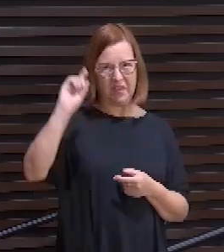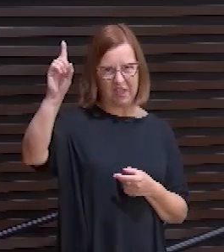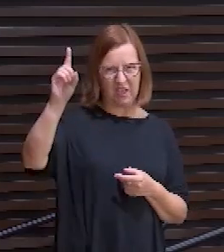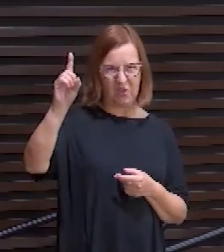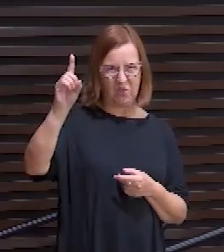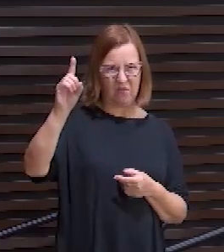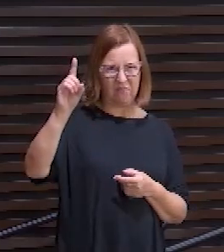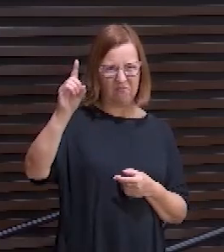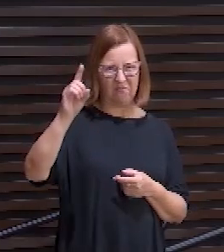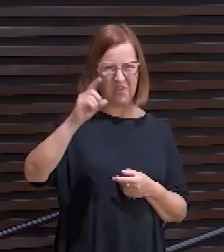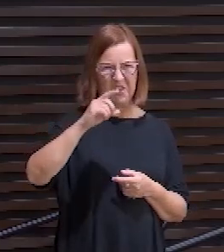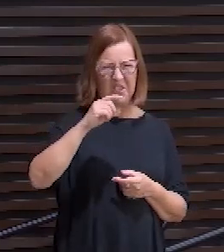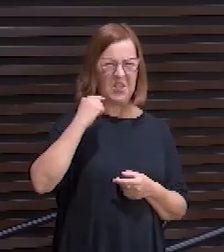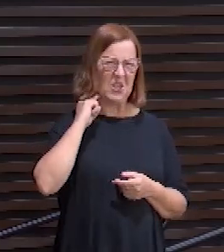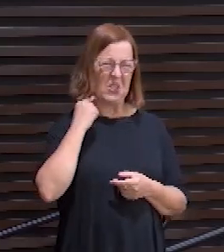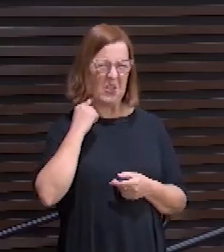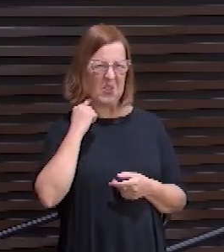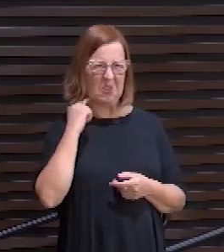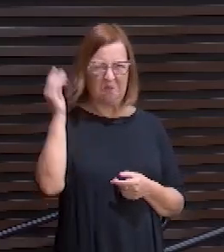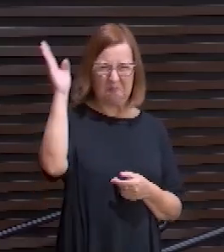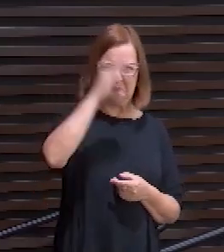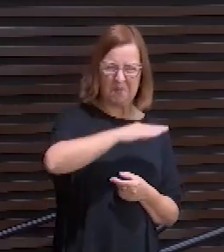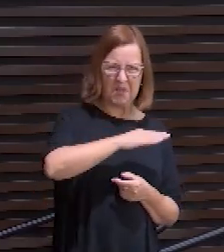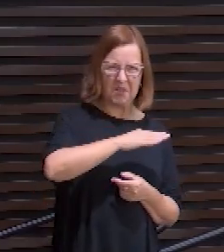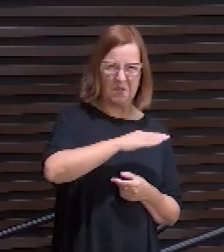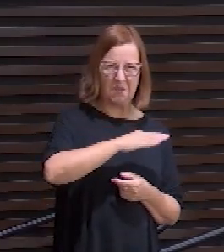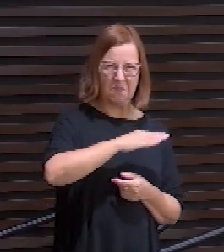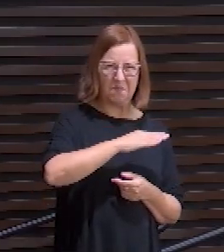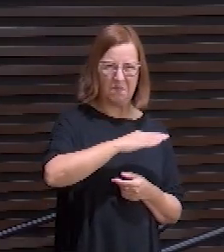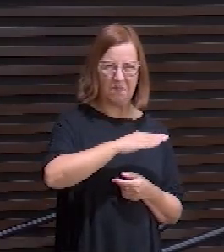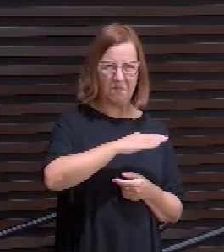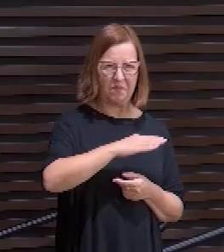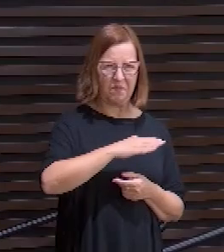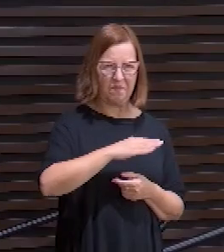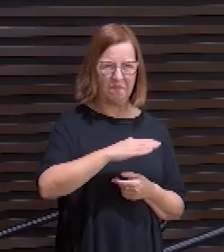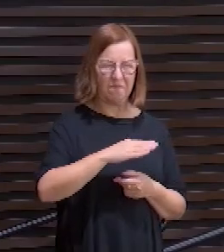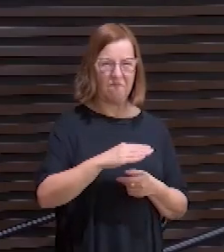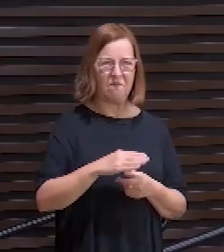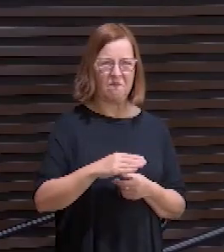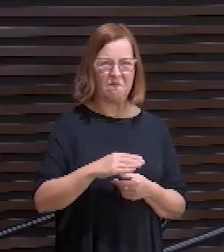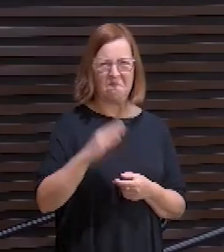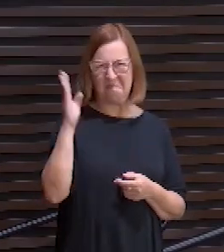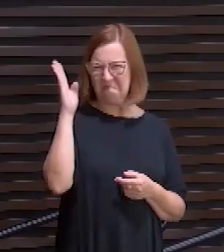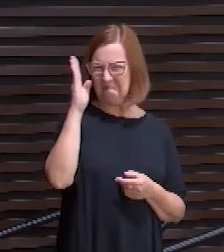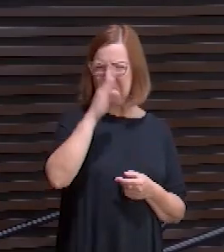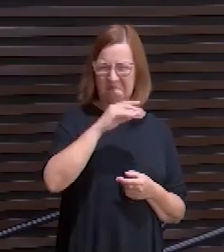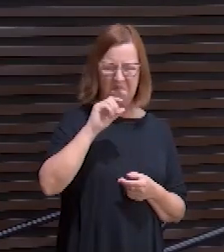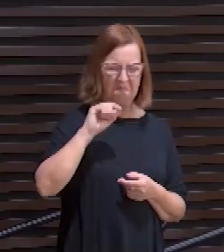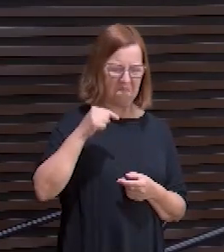Cretino. Maligno. Filho de Belial, perverso.